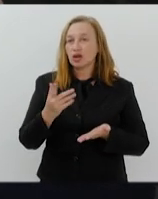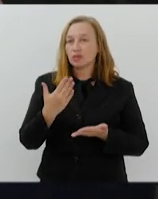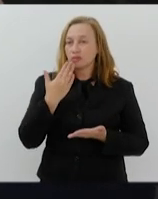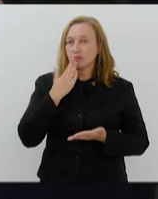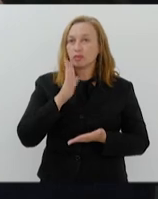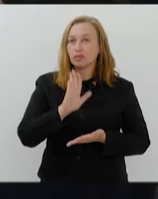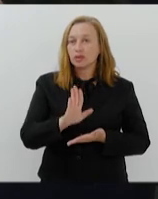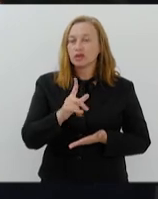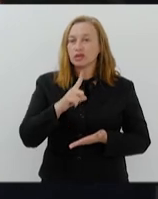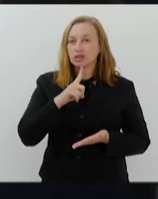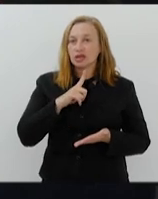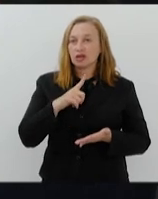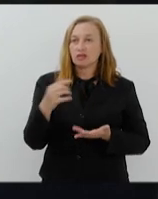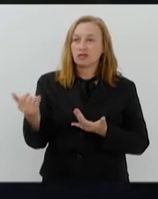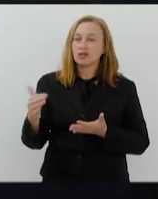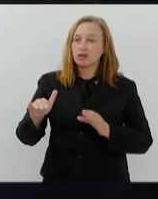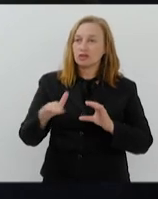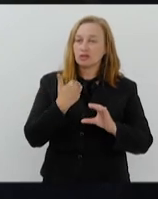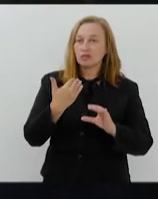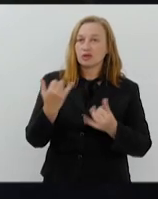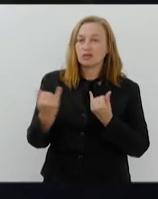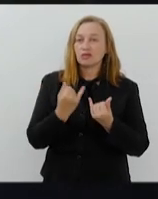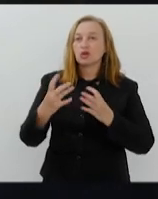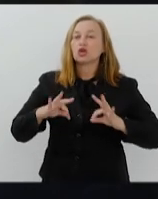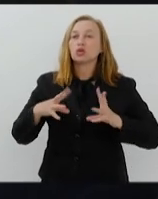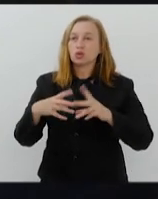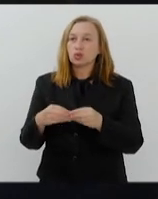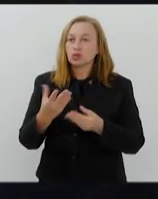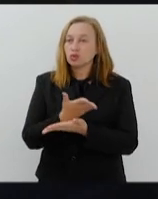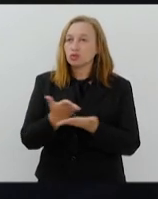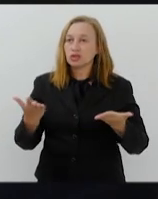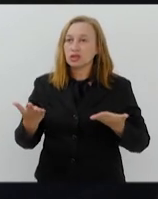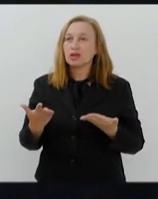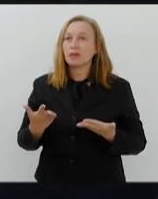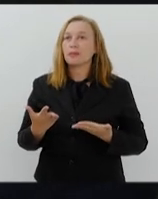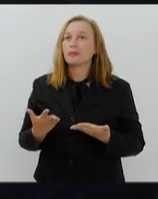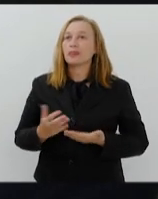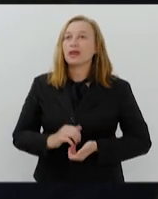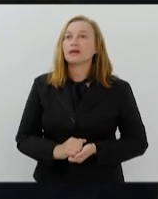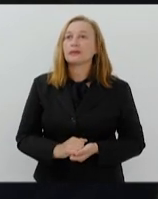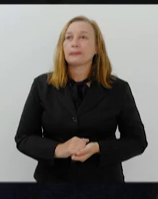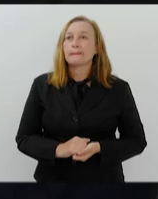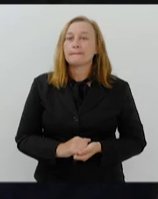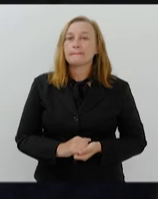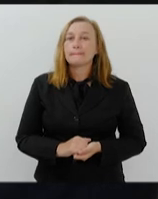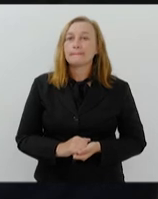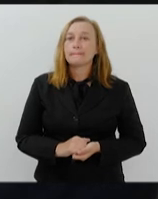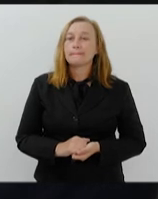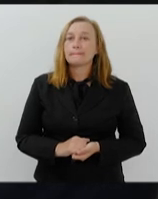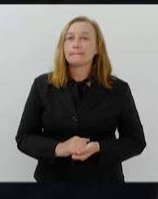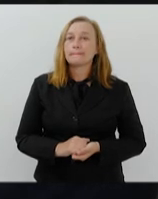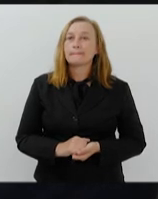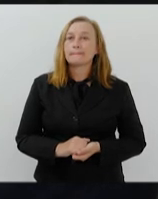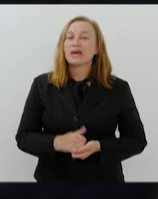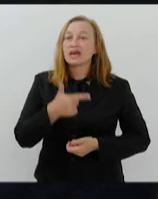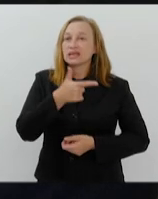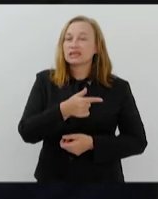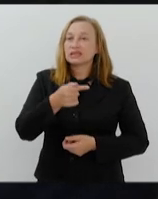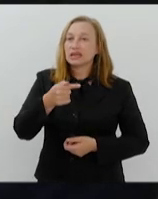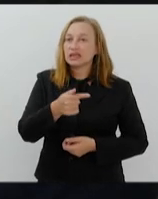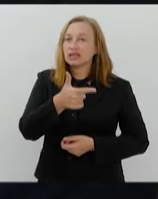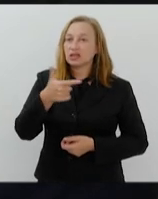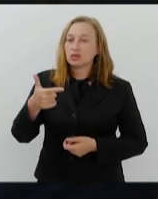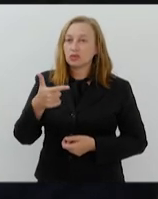de encaminhar as informações todo restante fica então Eh determinado que em 72 horas as